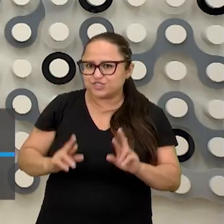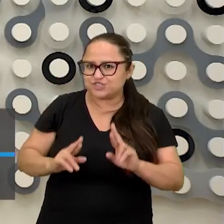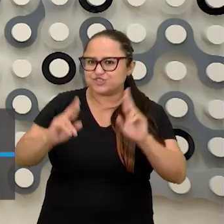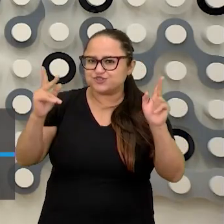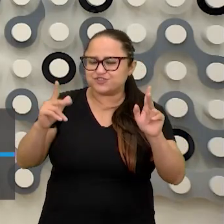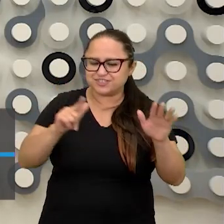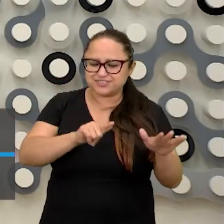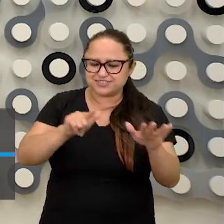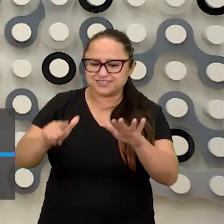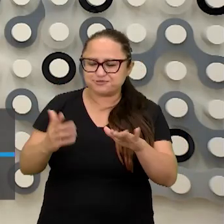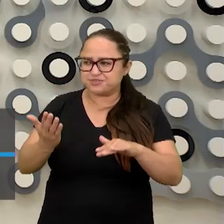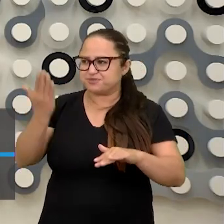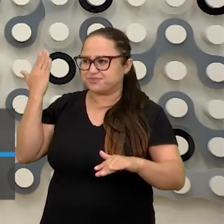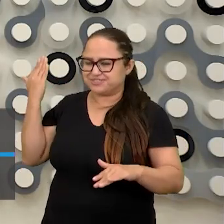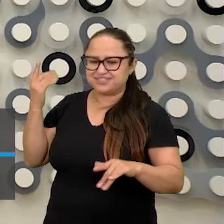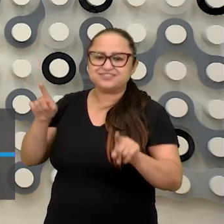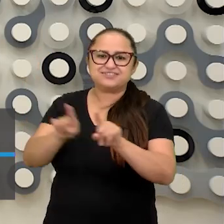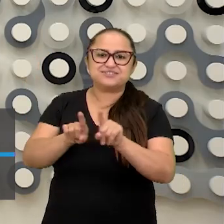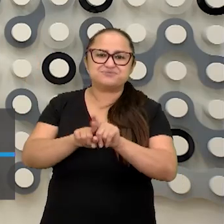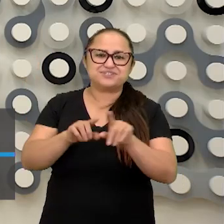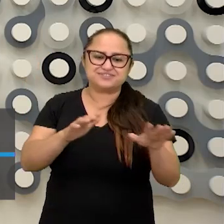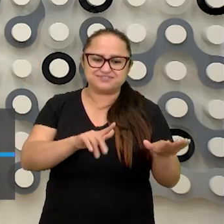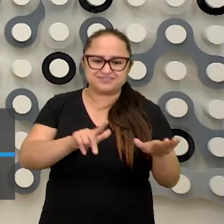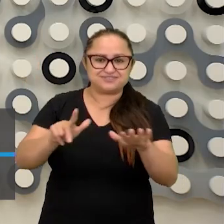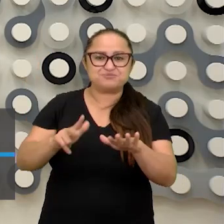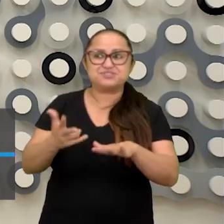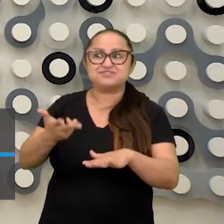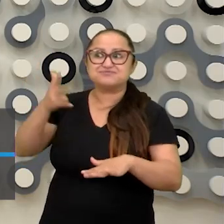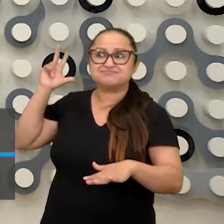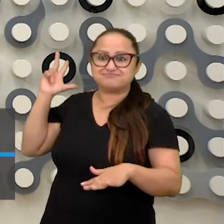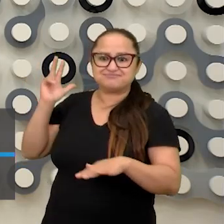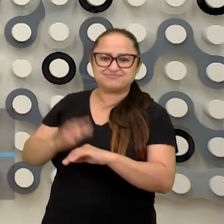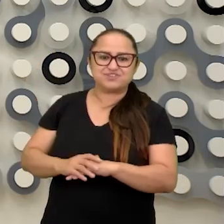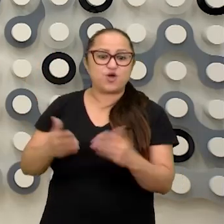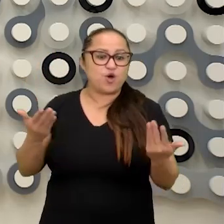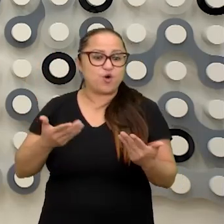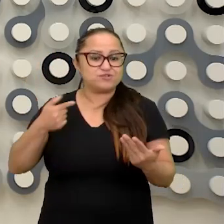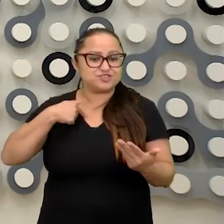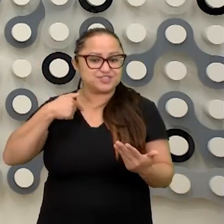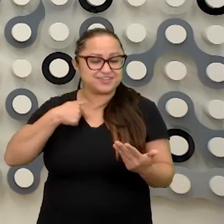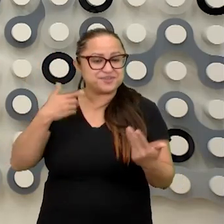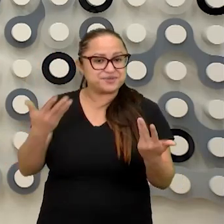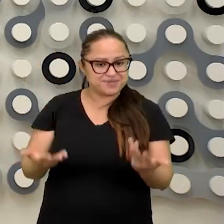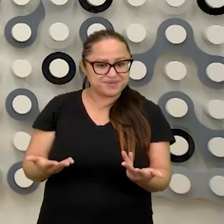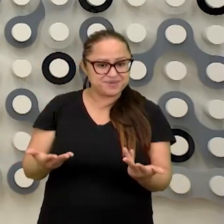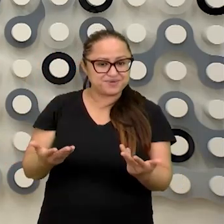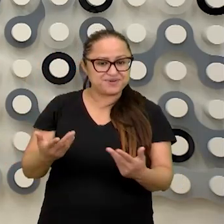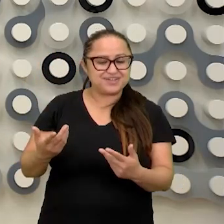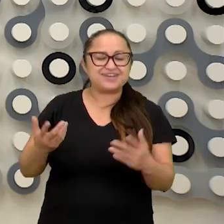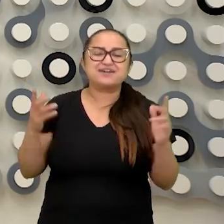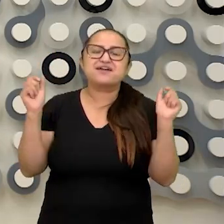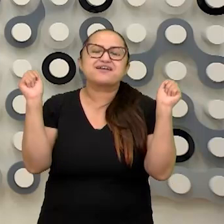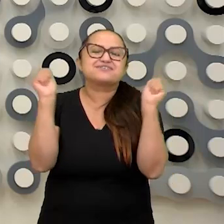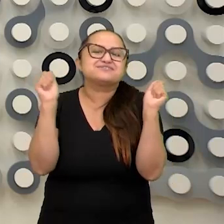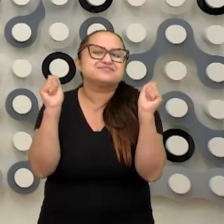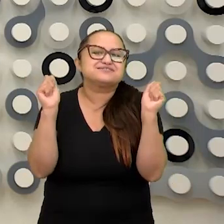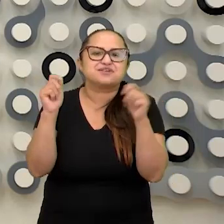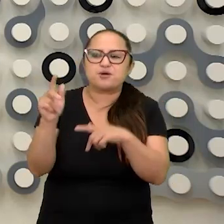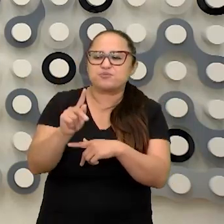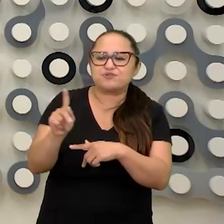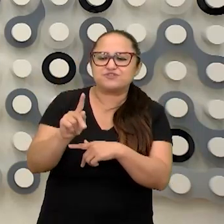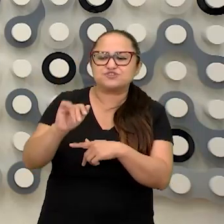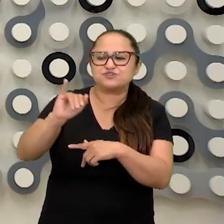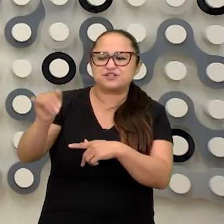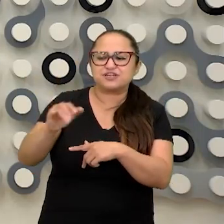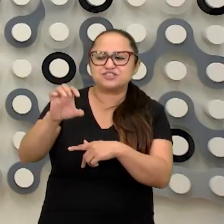semana passada e da semana retrasada. Hoje sou eu e a queridíssima, a única professora Jennifer